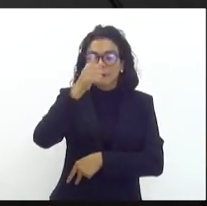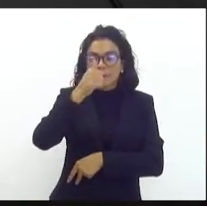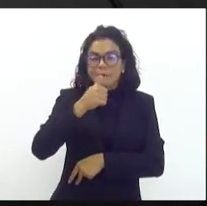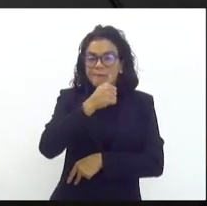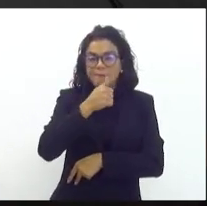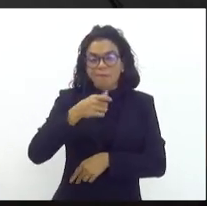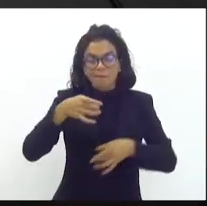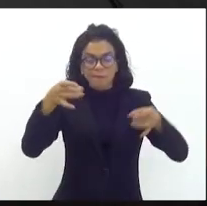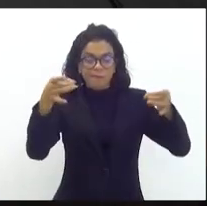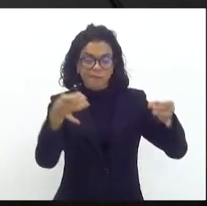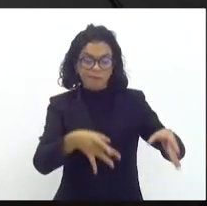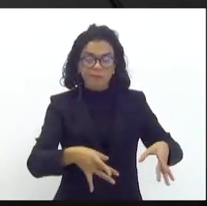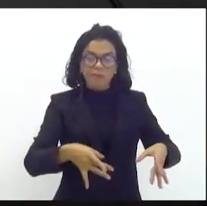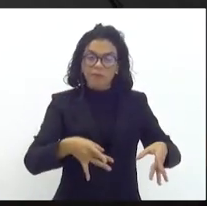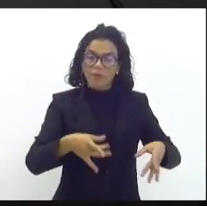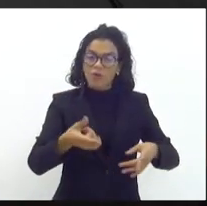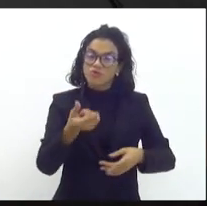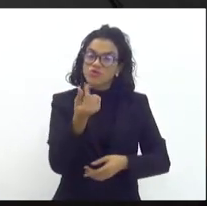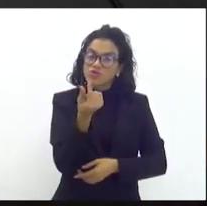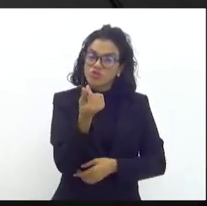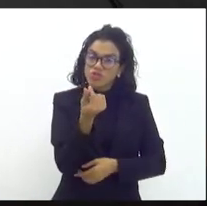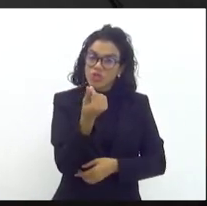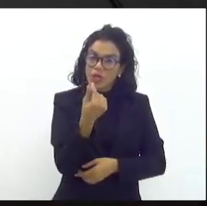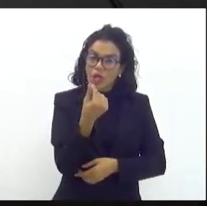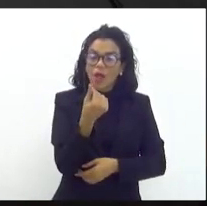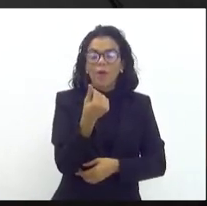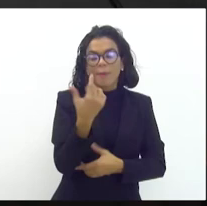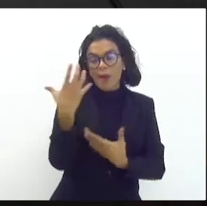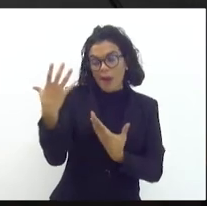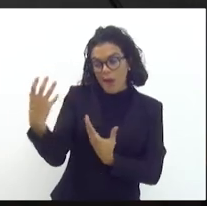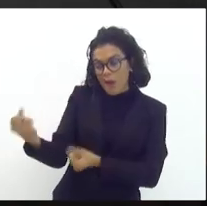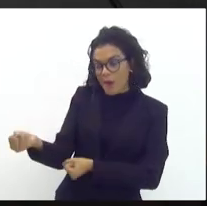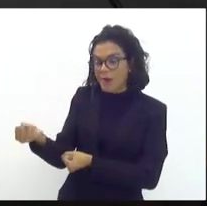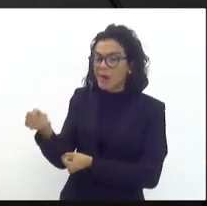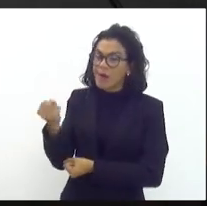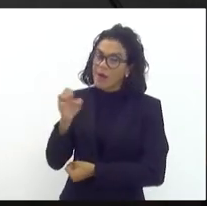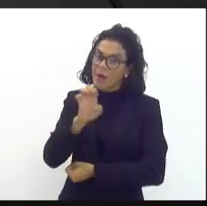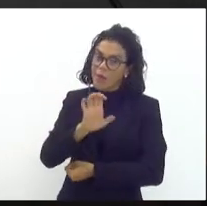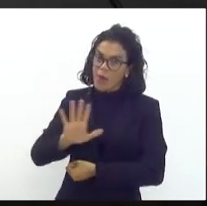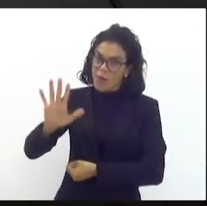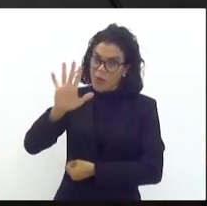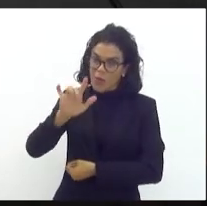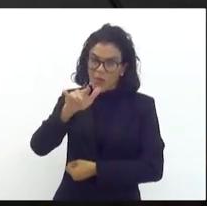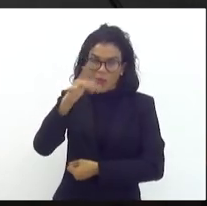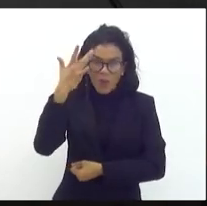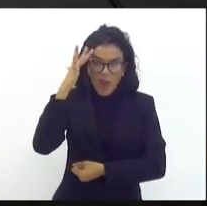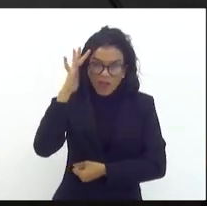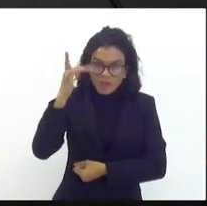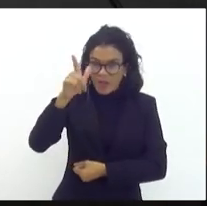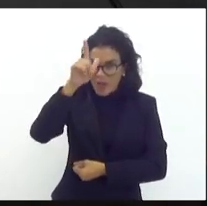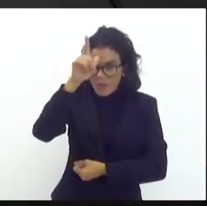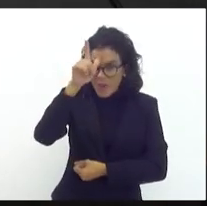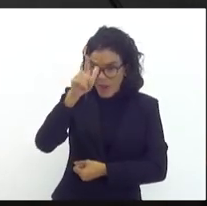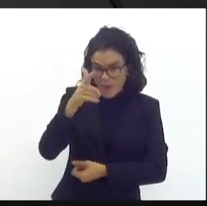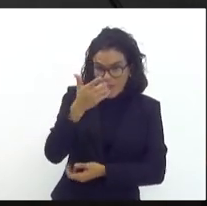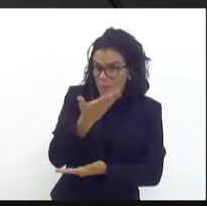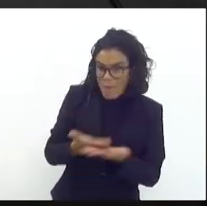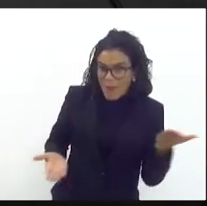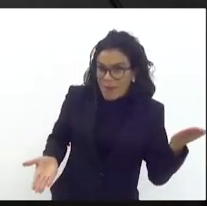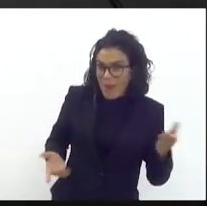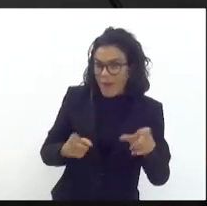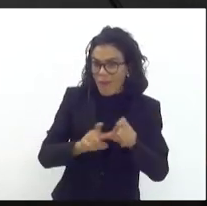Marco para ingressar na na zona do euro ou alguém tem dúvida que a Alemanha perdeu autonomia que como